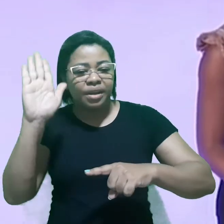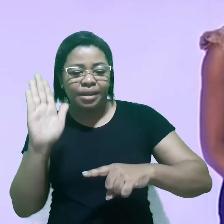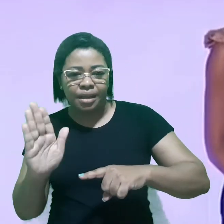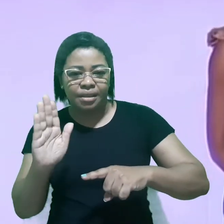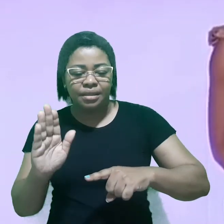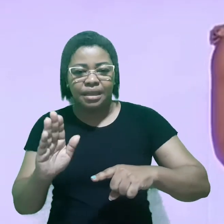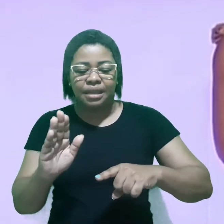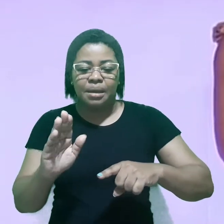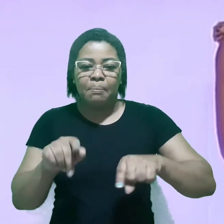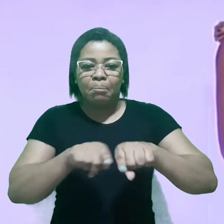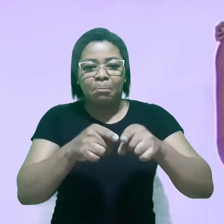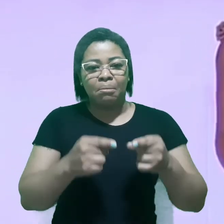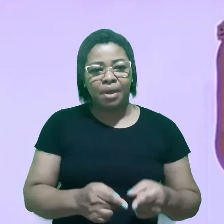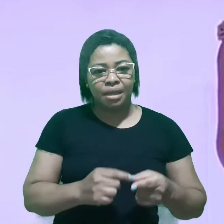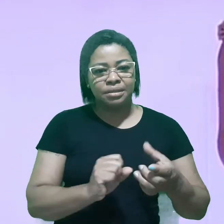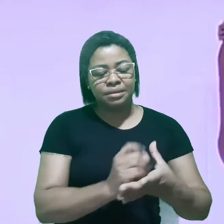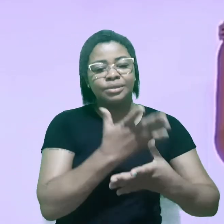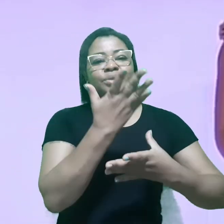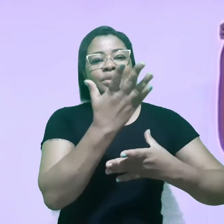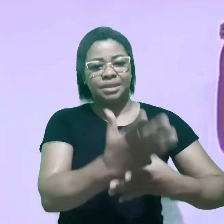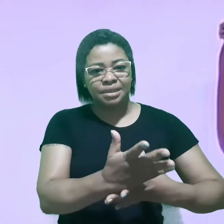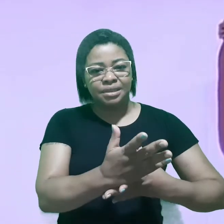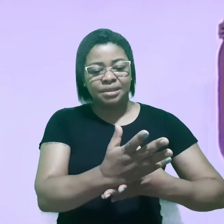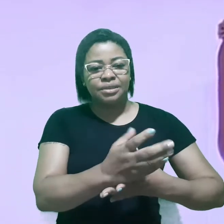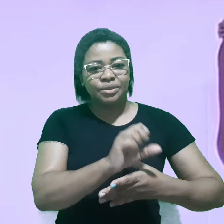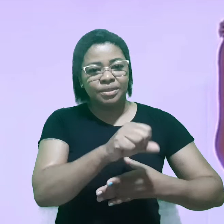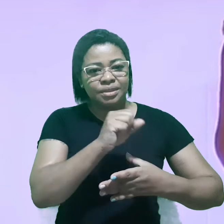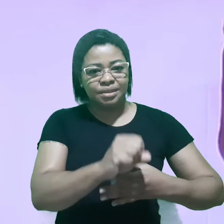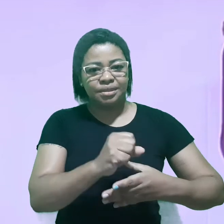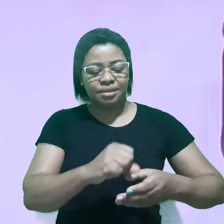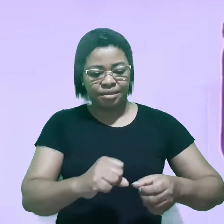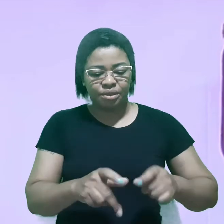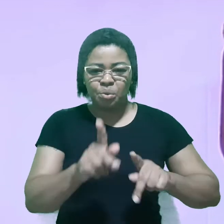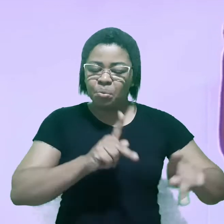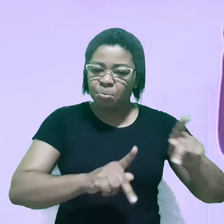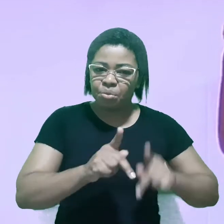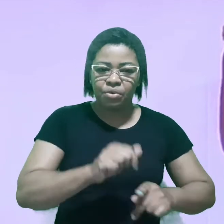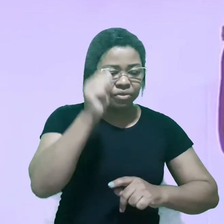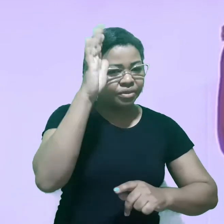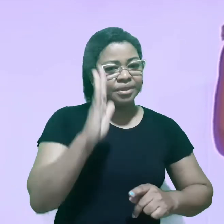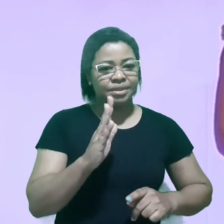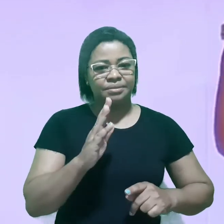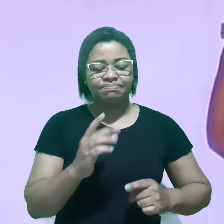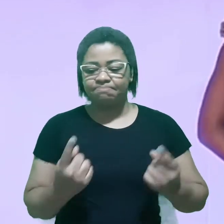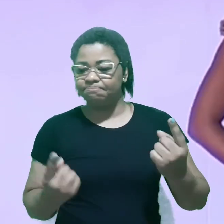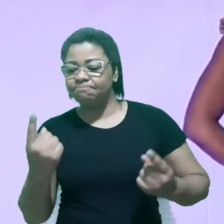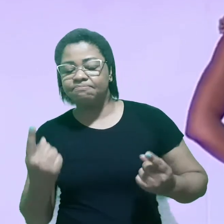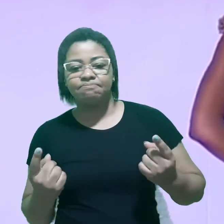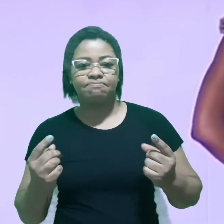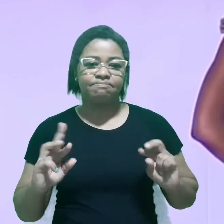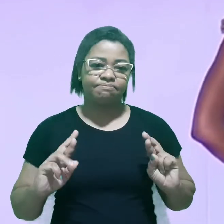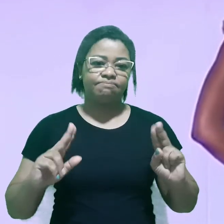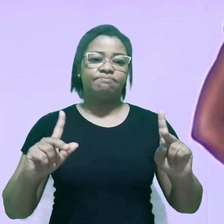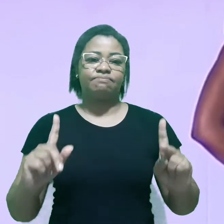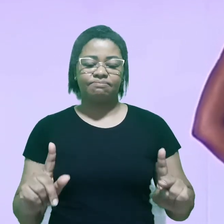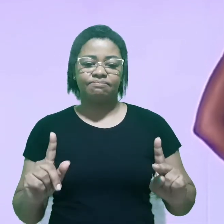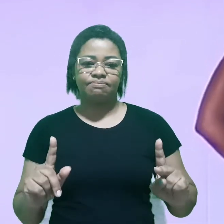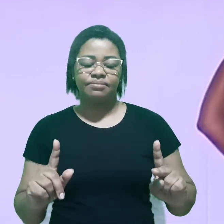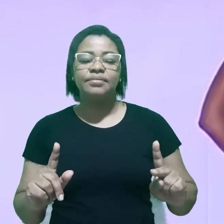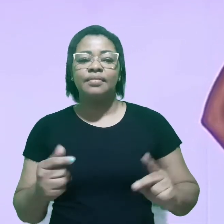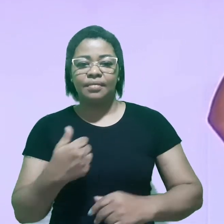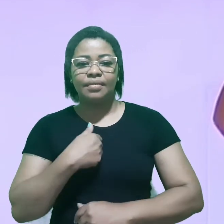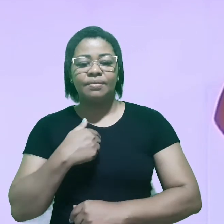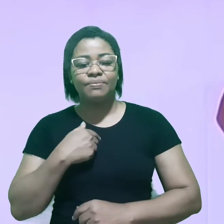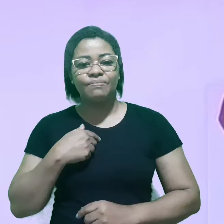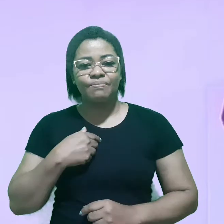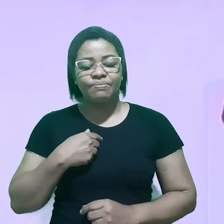e você tem uma história totalmente diferente. Recentemente palestrei numa universidade onde um estudante me disse